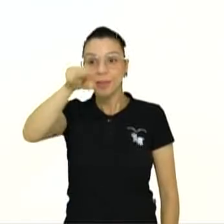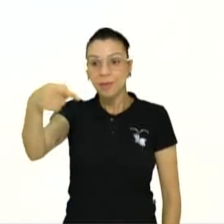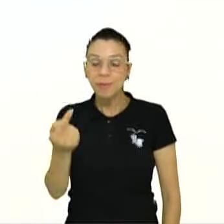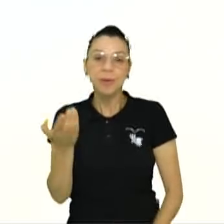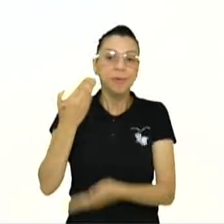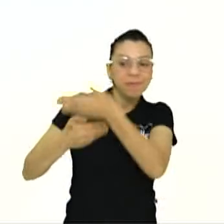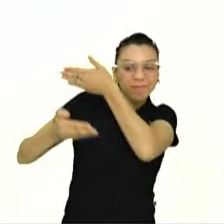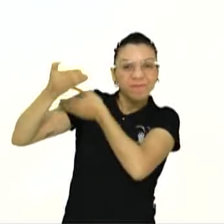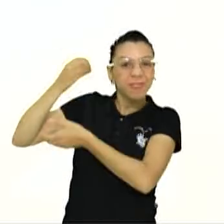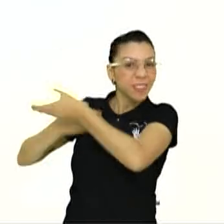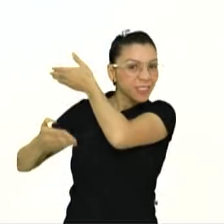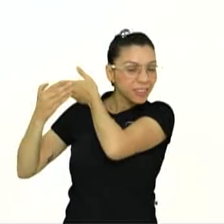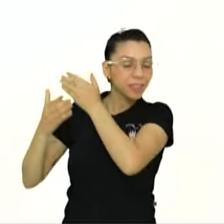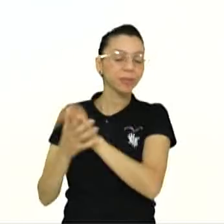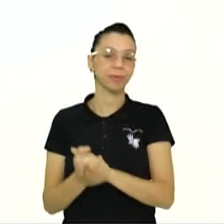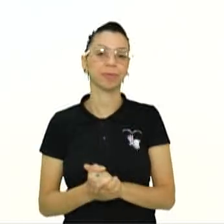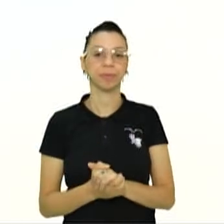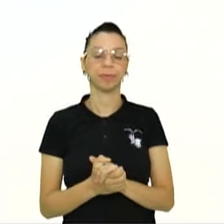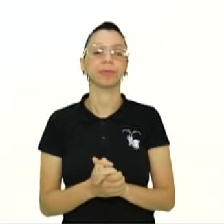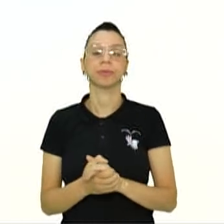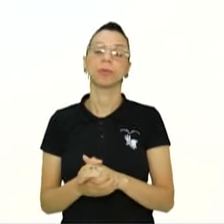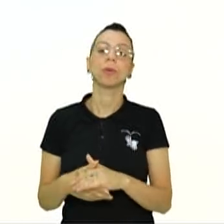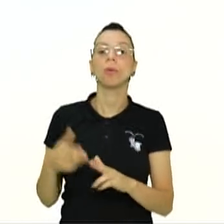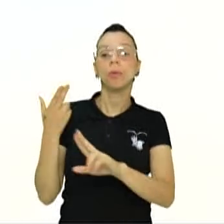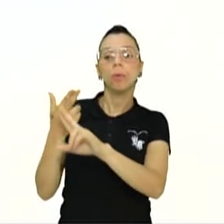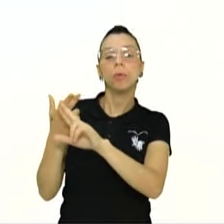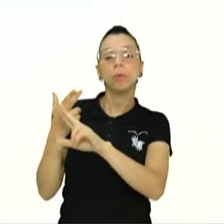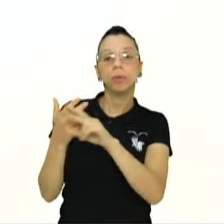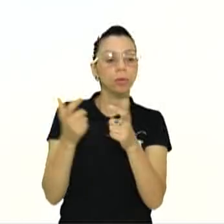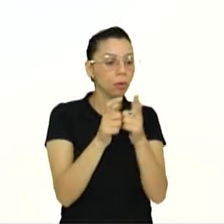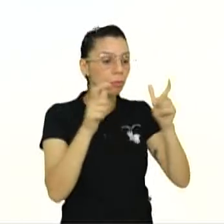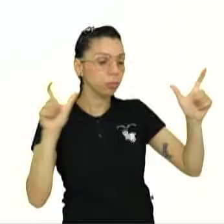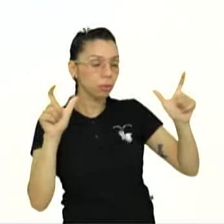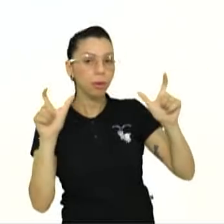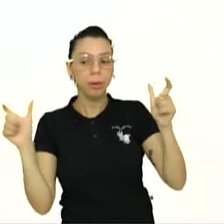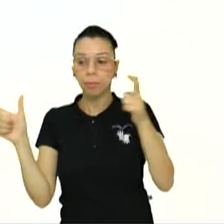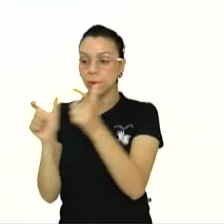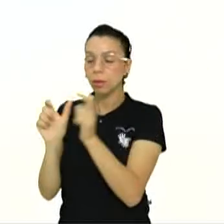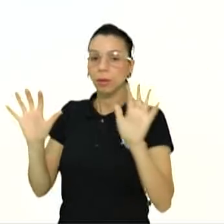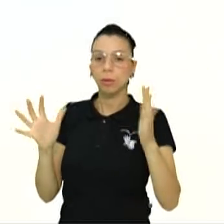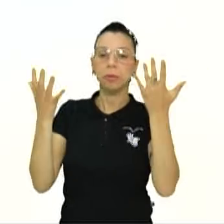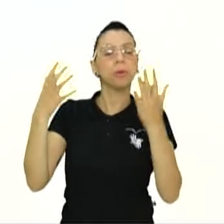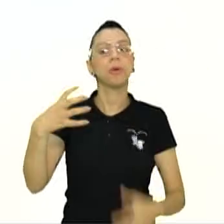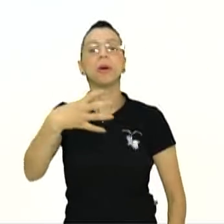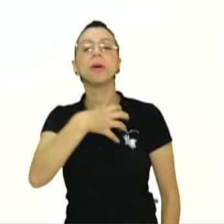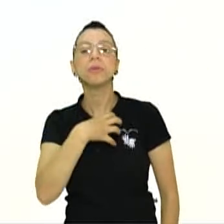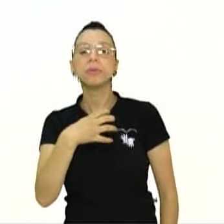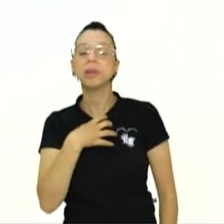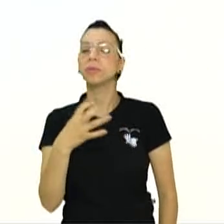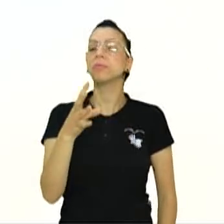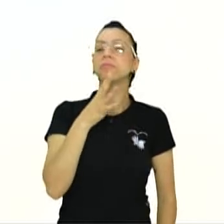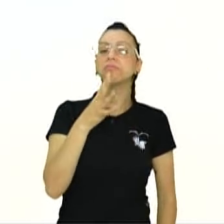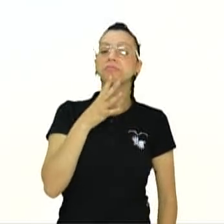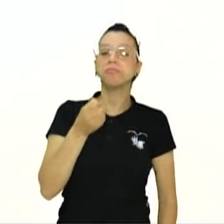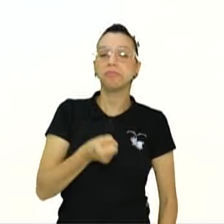São utilizadas para grandes e pequenas festividades. Quais são os estilos de lanternas